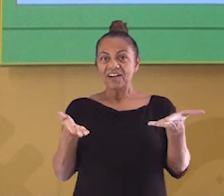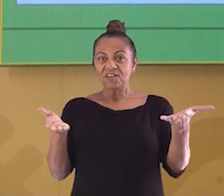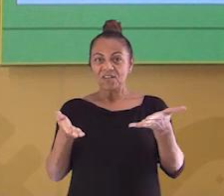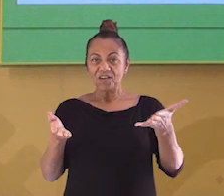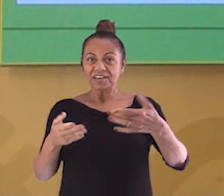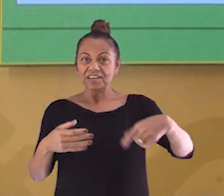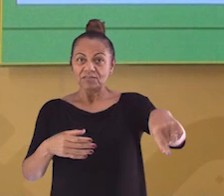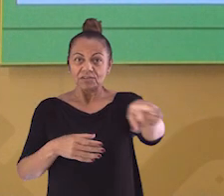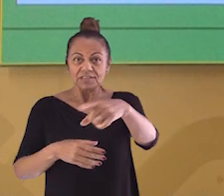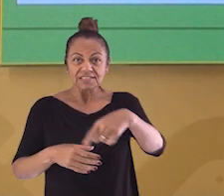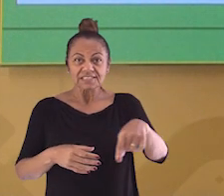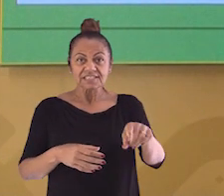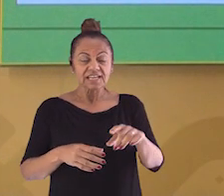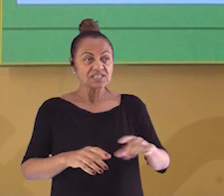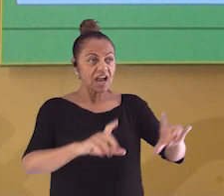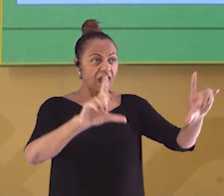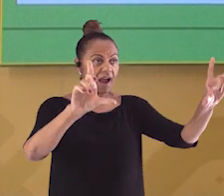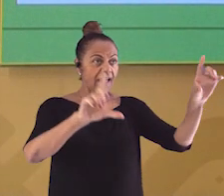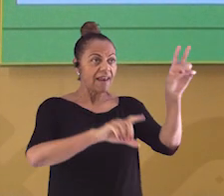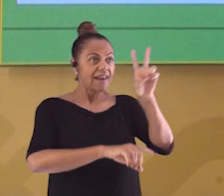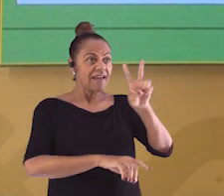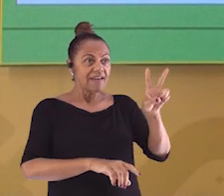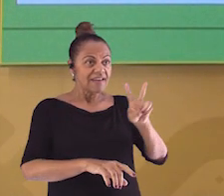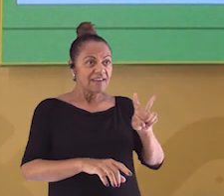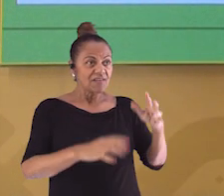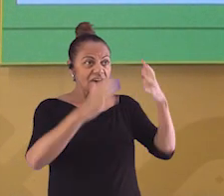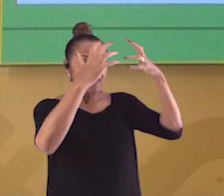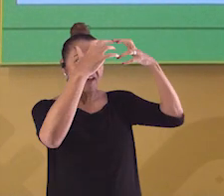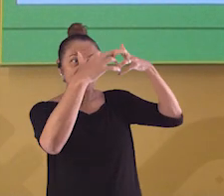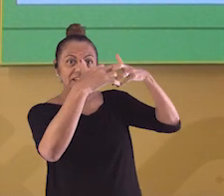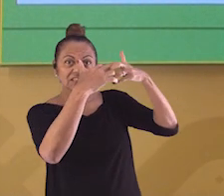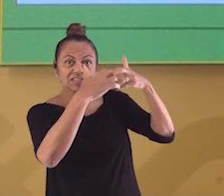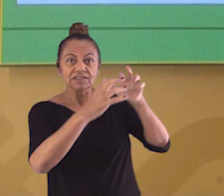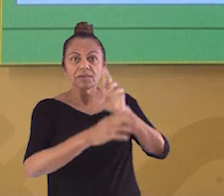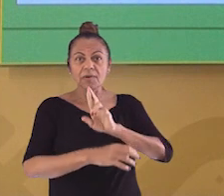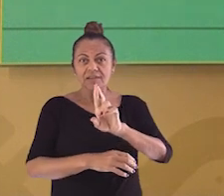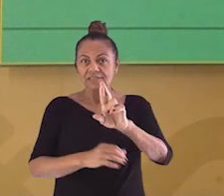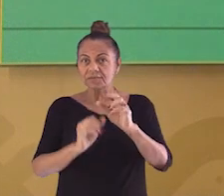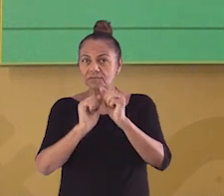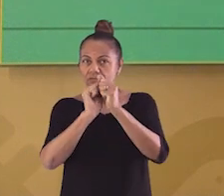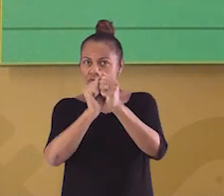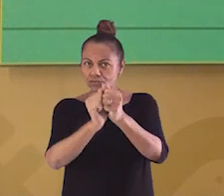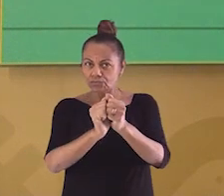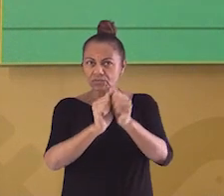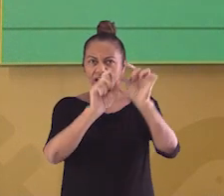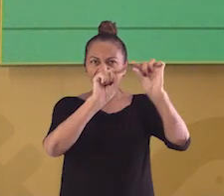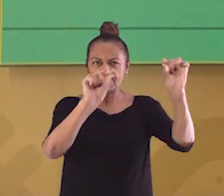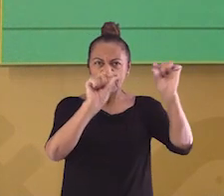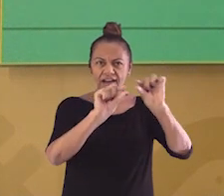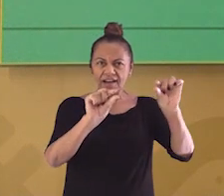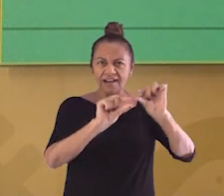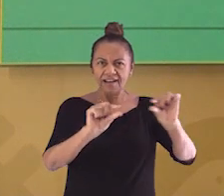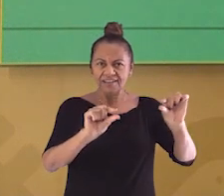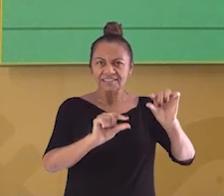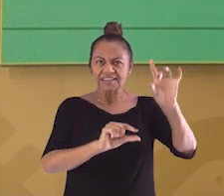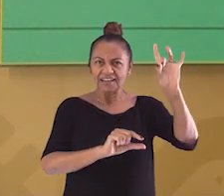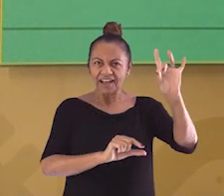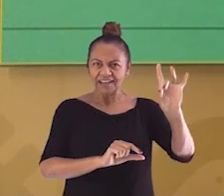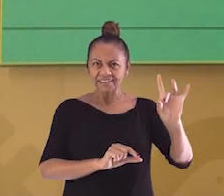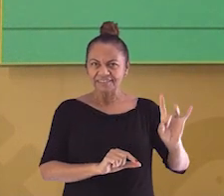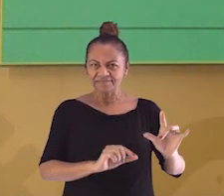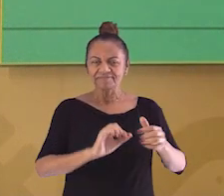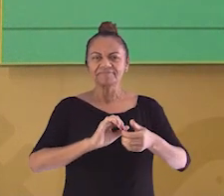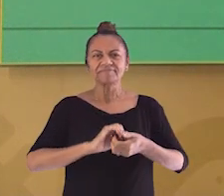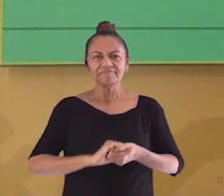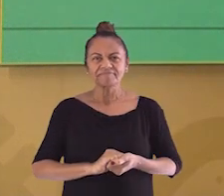Agora que você já conseguiu ler e refletir sobre as questões, vamos fazer juntos a leitura das frases e refletir sobre cada